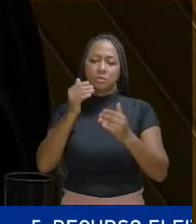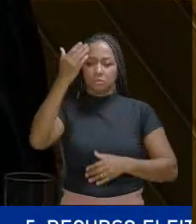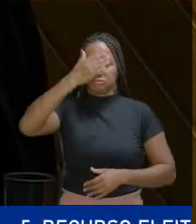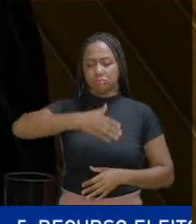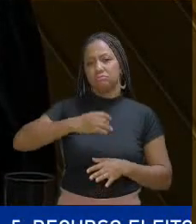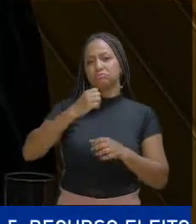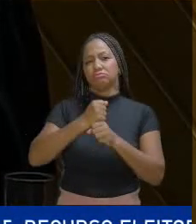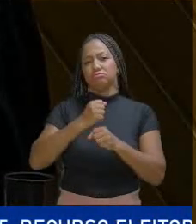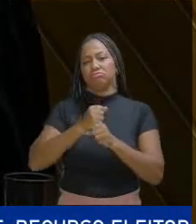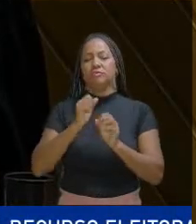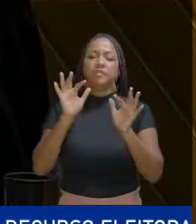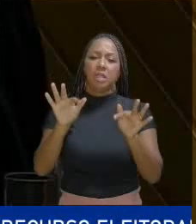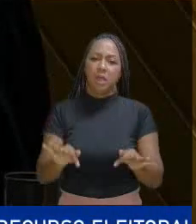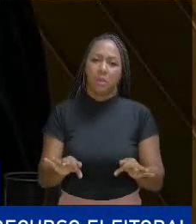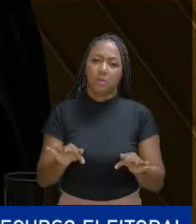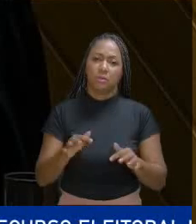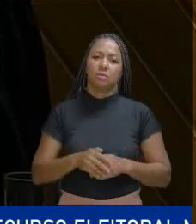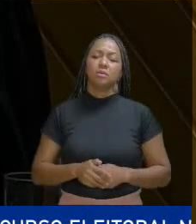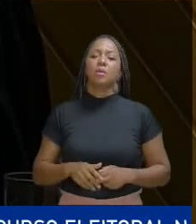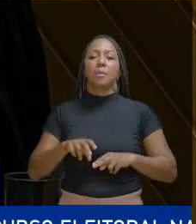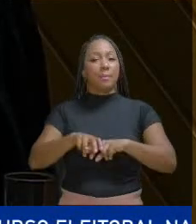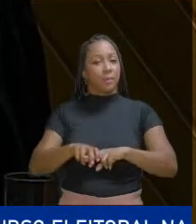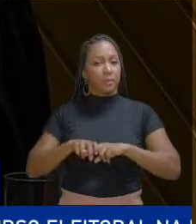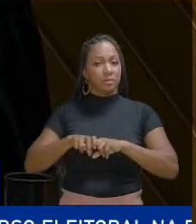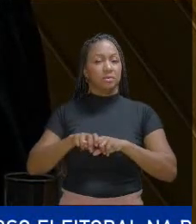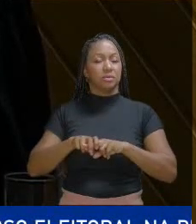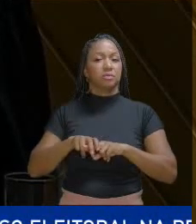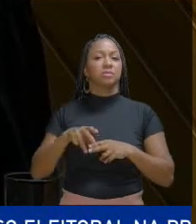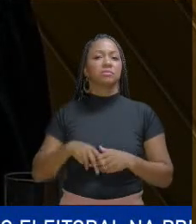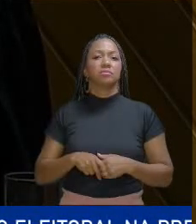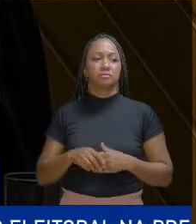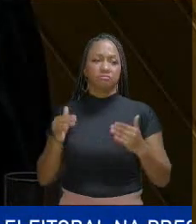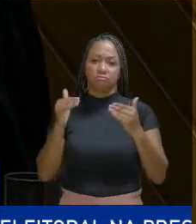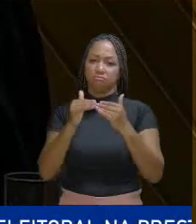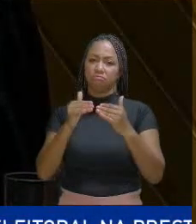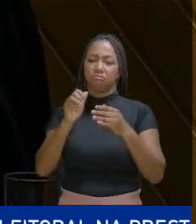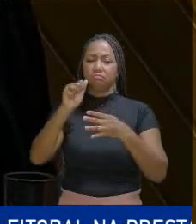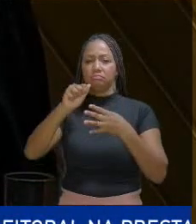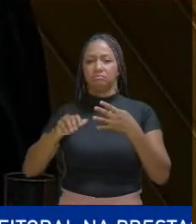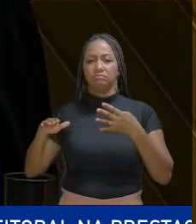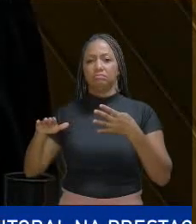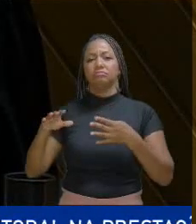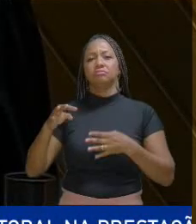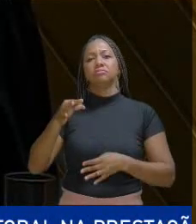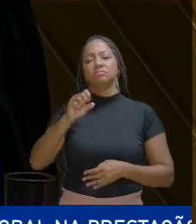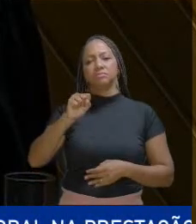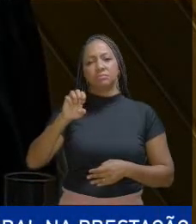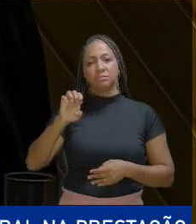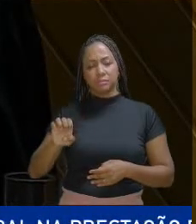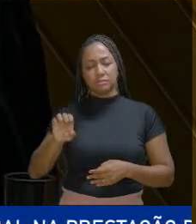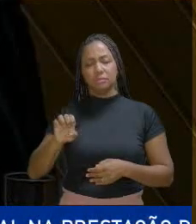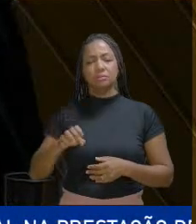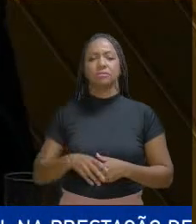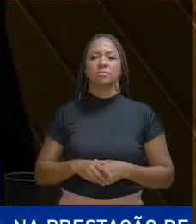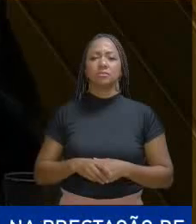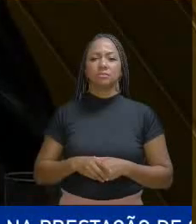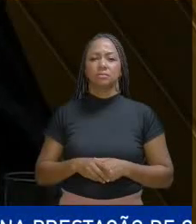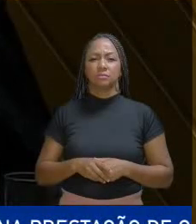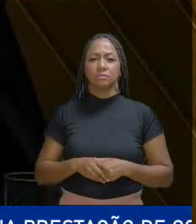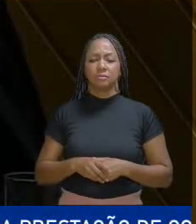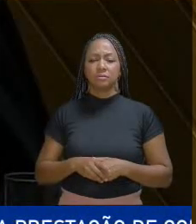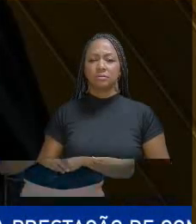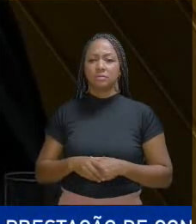juiz Anselmo Gonçalves. Final. Por essa razão, não se aplica a jurisprudência do Tribunal Superior